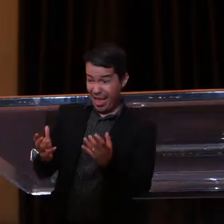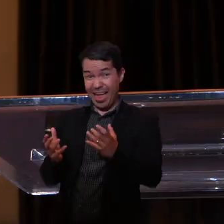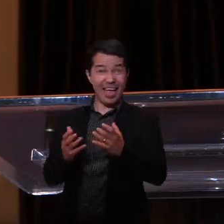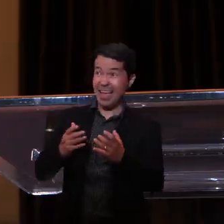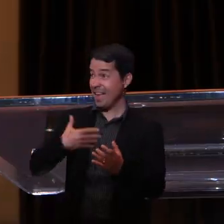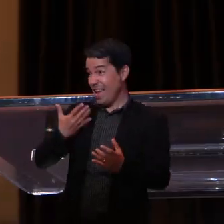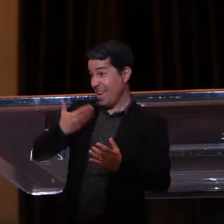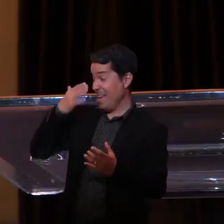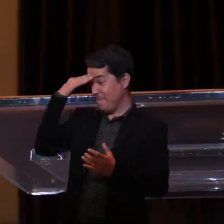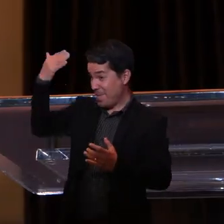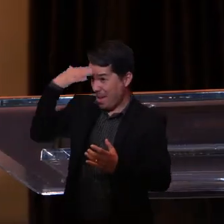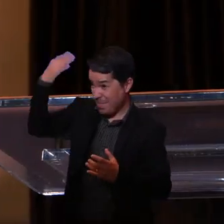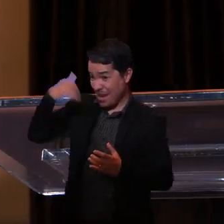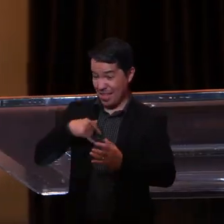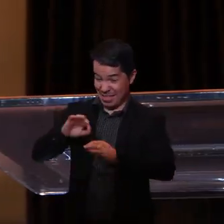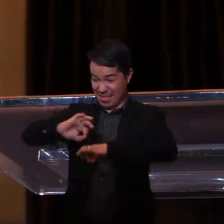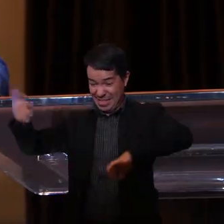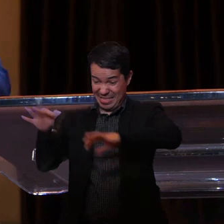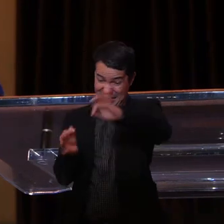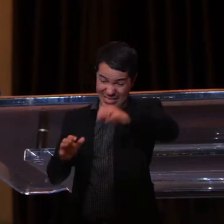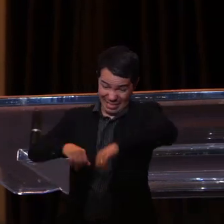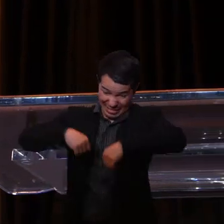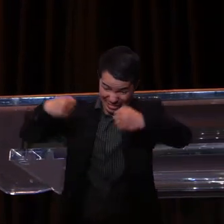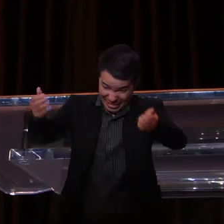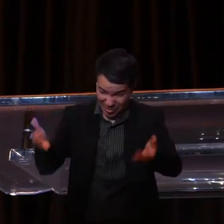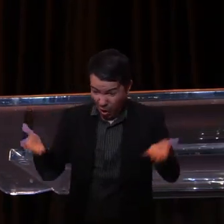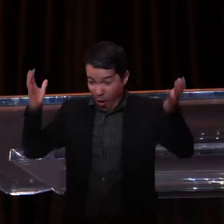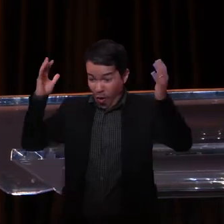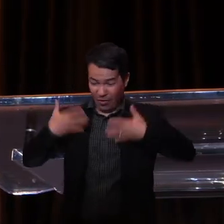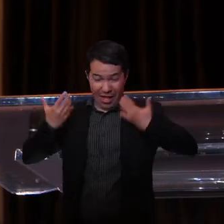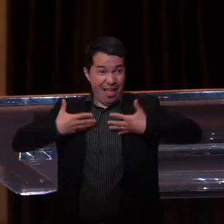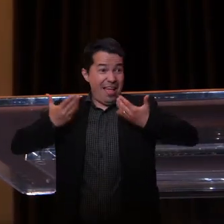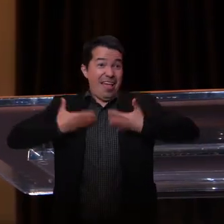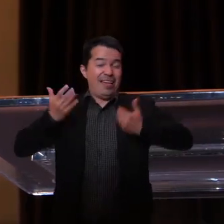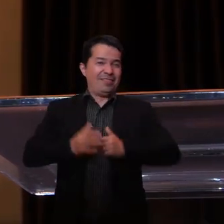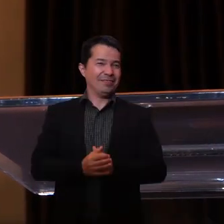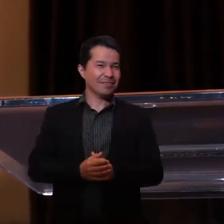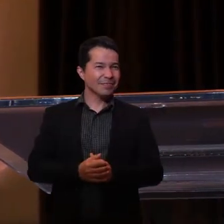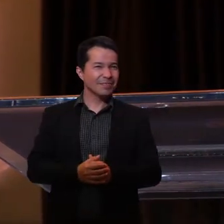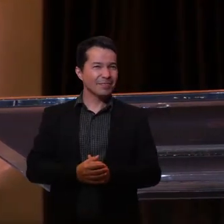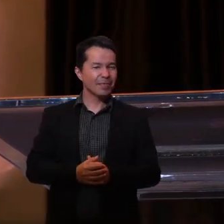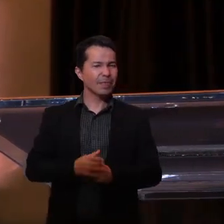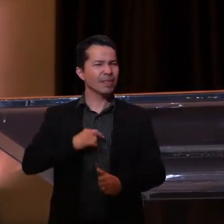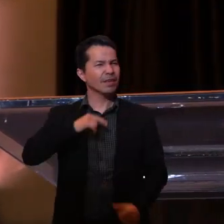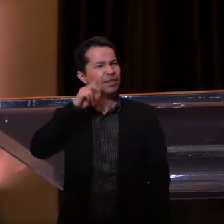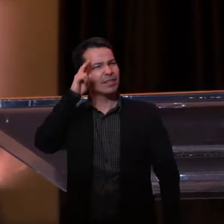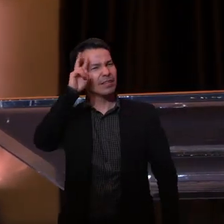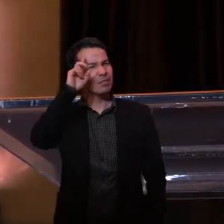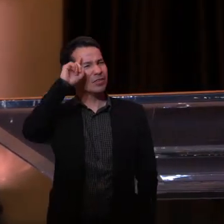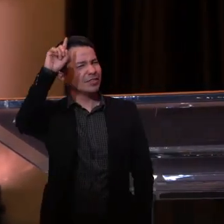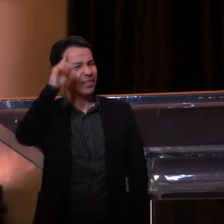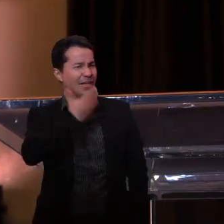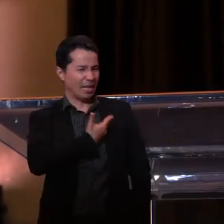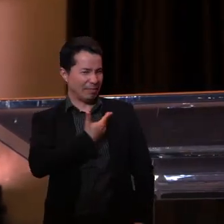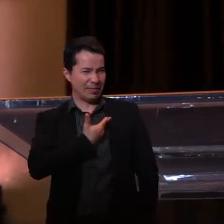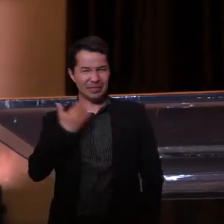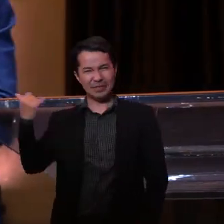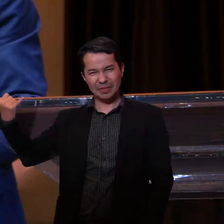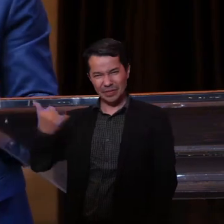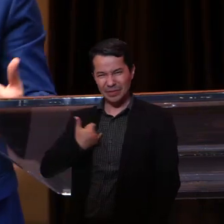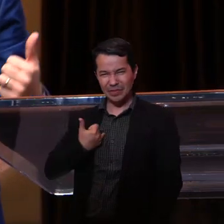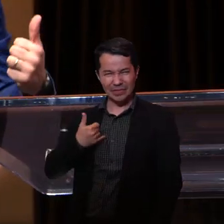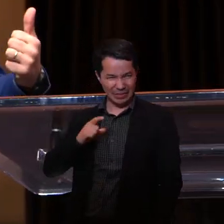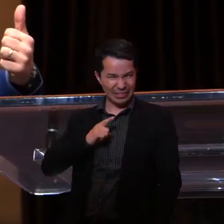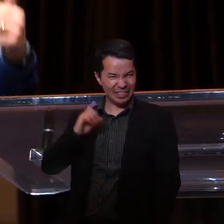alegres. Mas sabe, esses dias eu ouvi um amigo contando que o filho já era mais velho, tiveram problemas, e por mais que